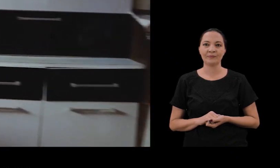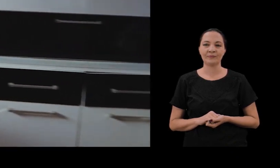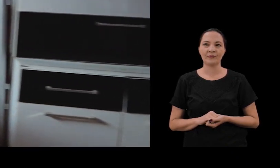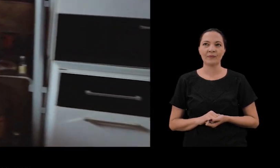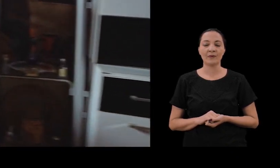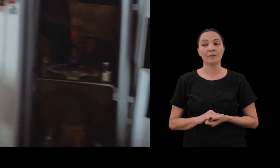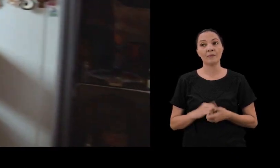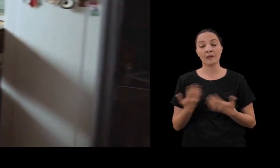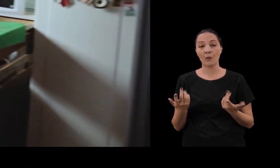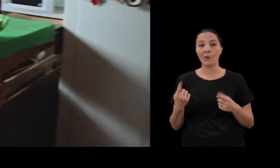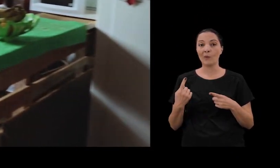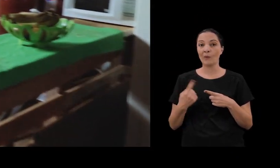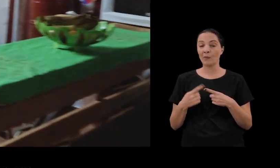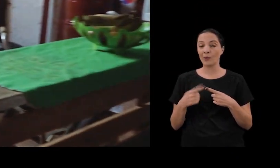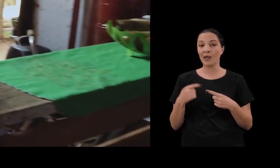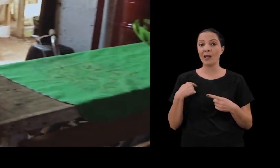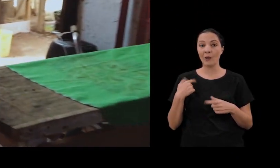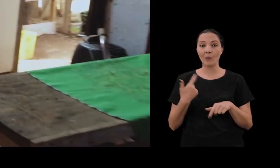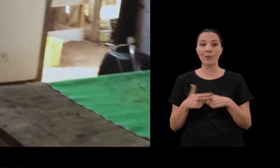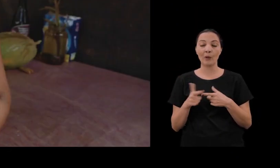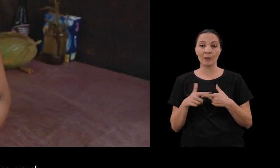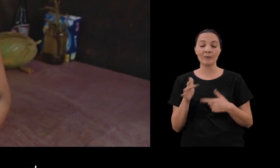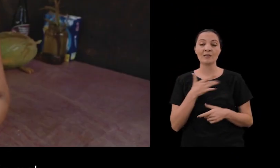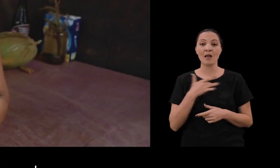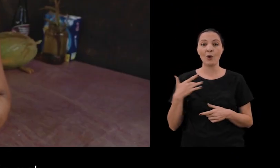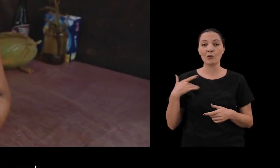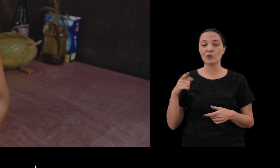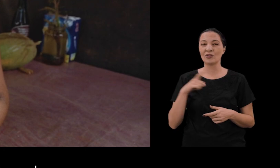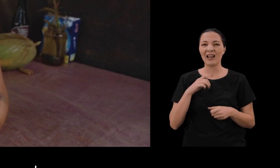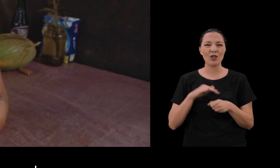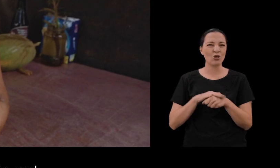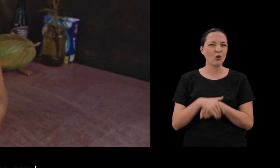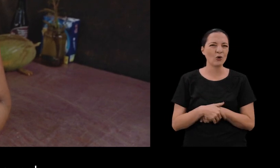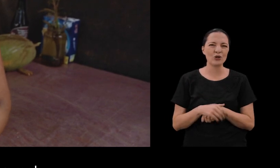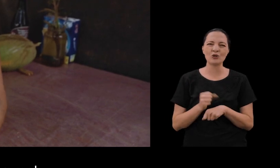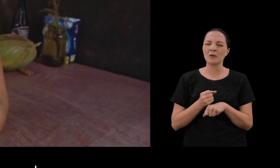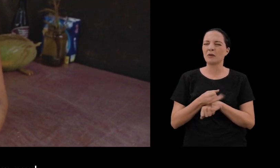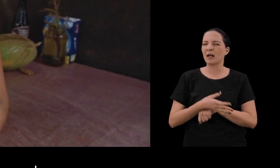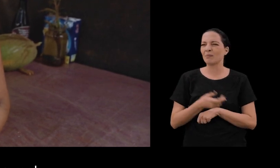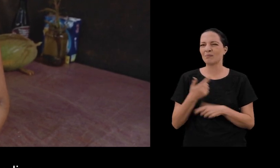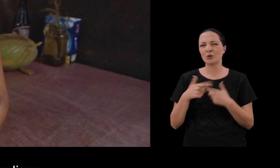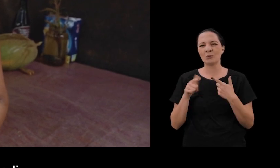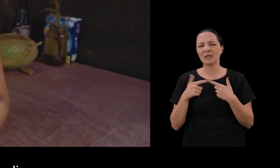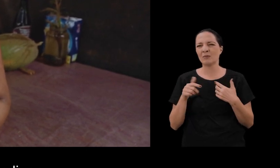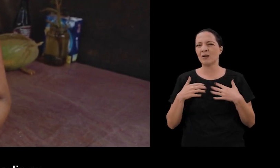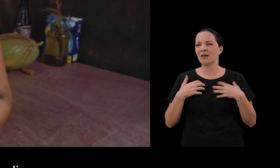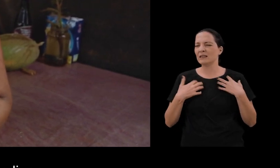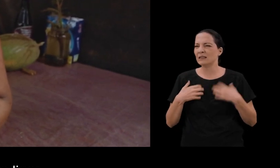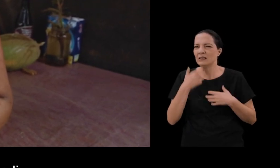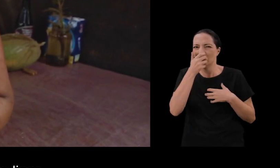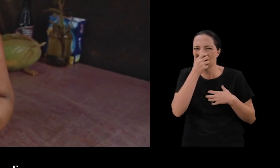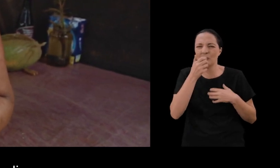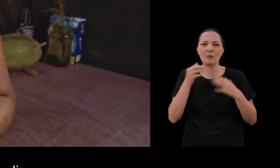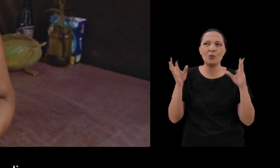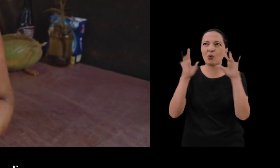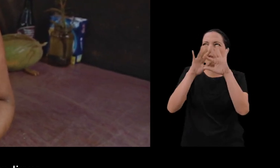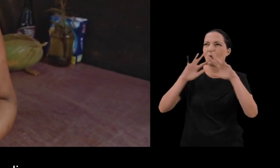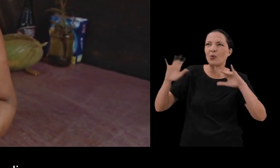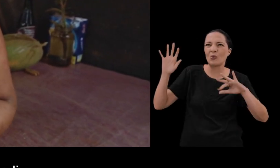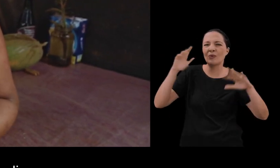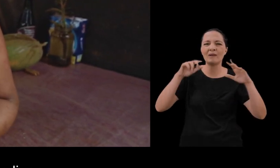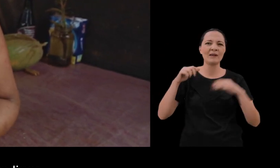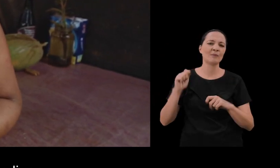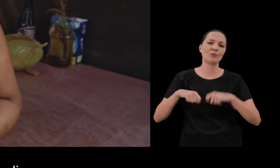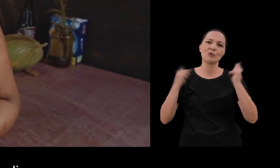Até porque, que nem eu tenho esse problema de saúde, à noite eu passo muito mal, com muita poeira aqui dentro, não tem como a gente ligar nem